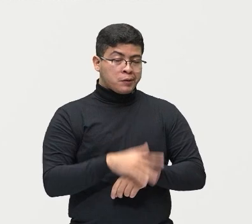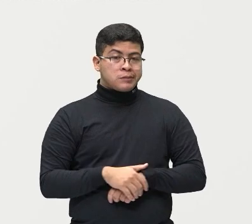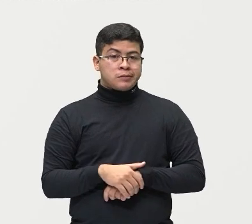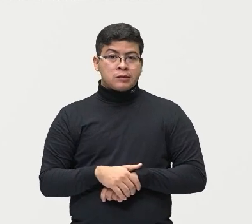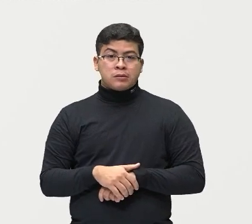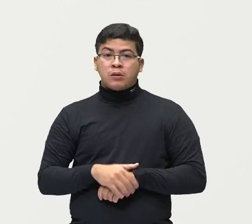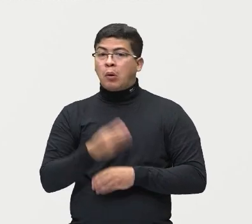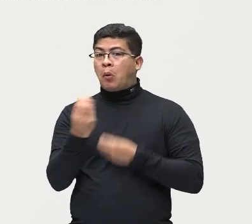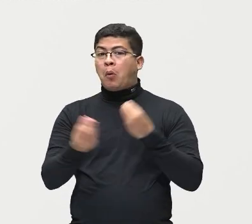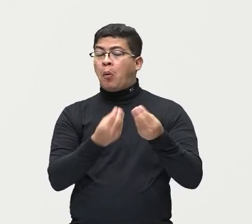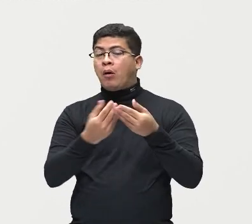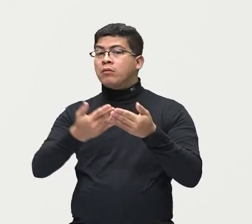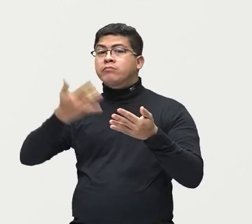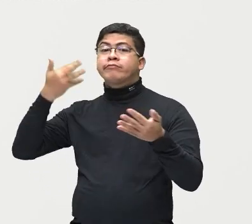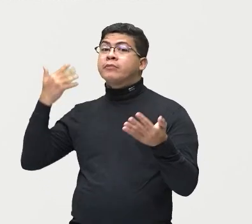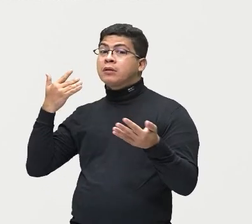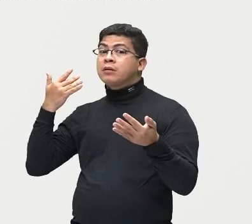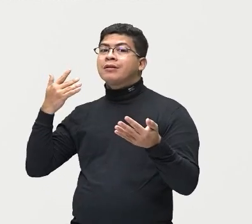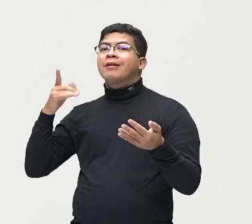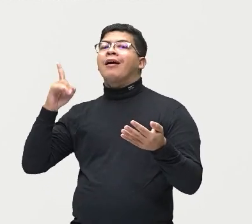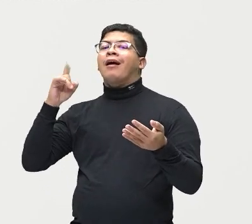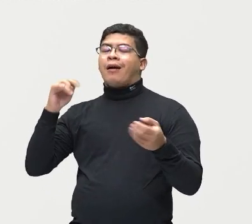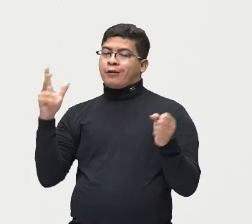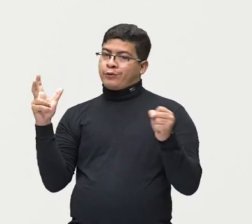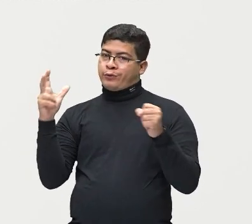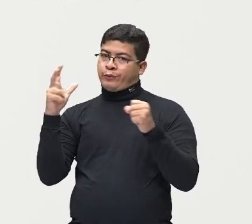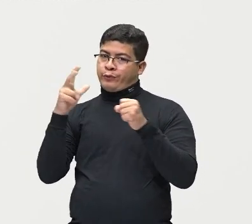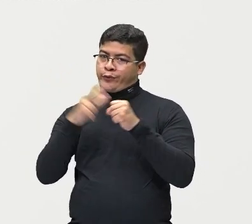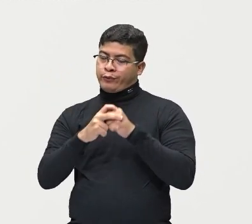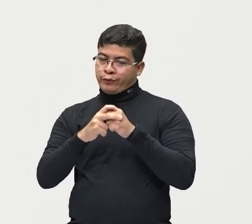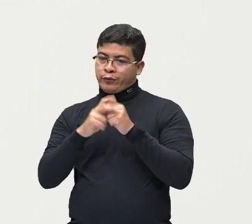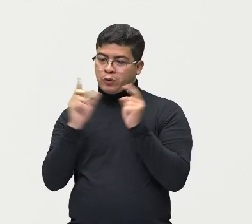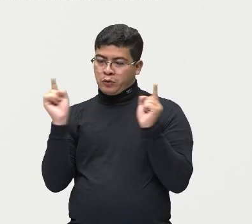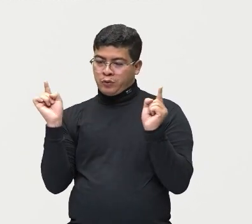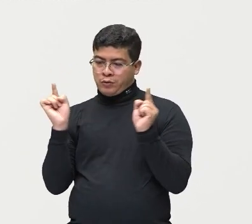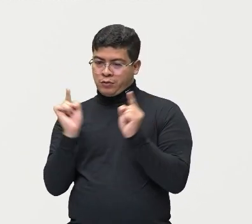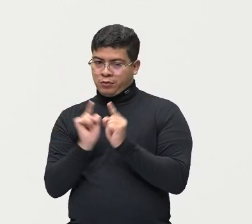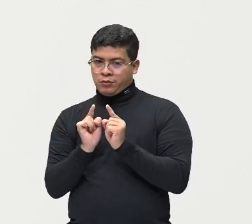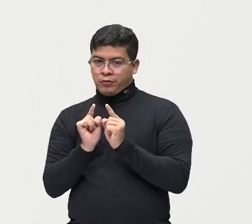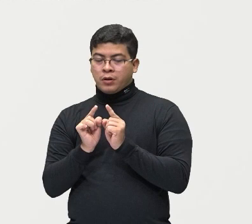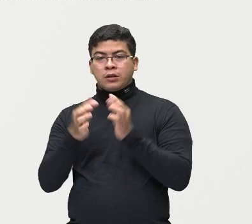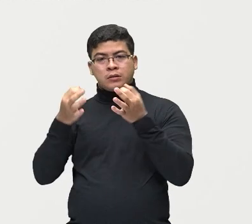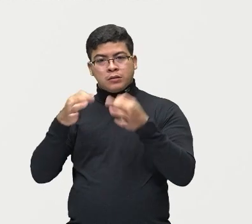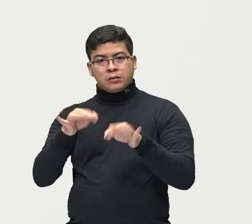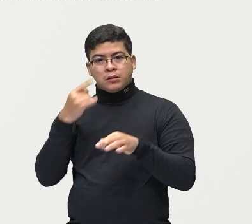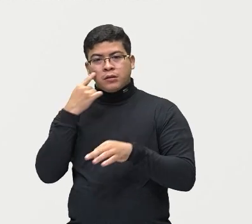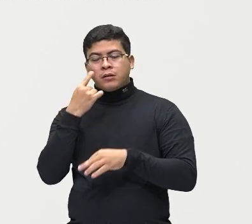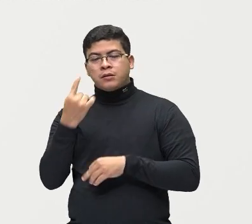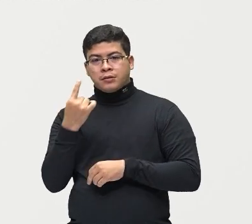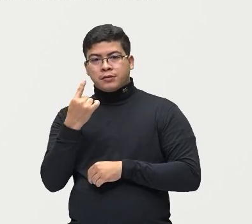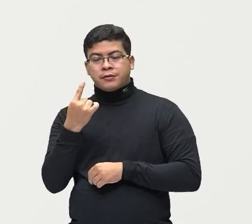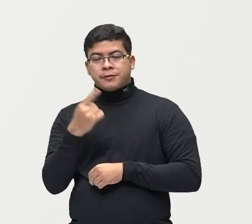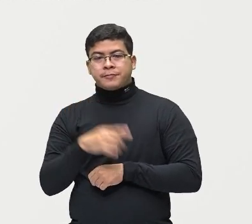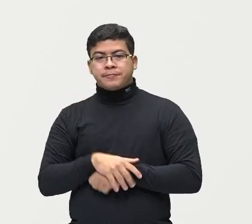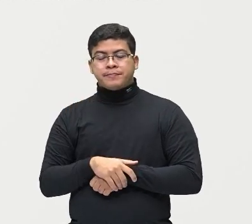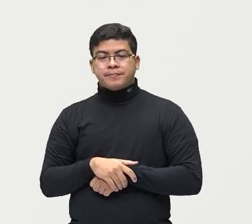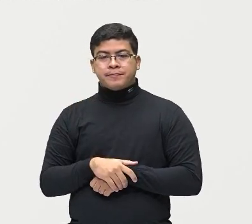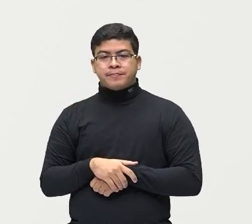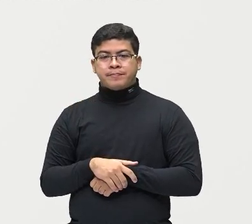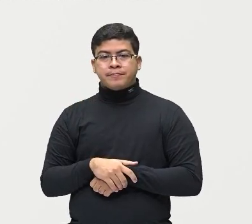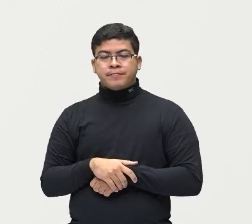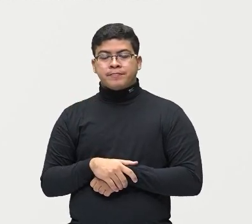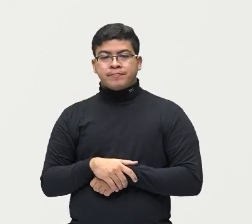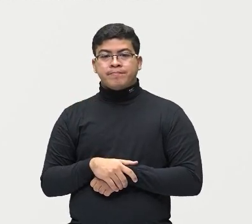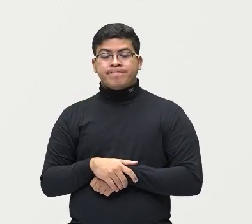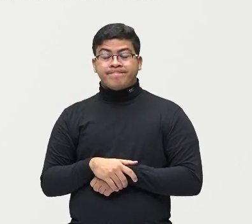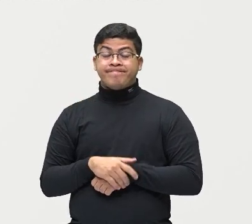mais antiga? É a do vírus inativados ou atenuados, que foi produzida aqui, pela Coronavac, tá bom?